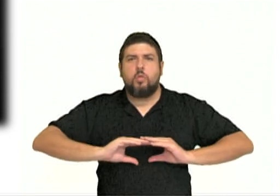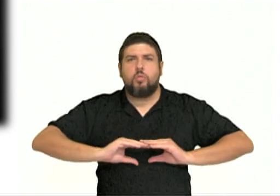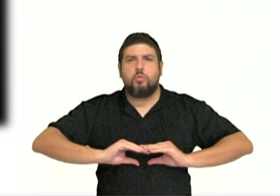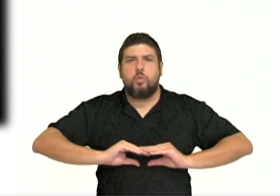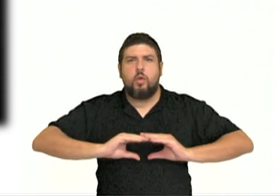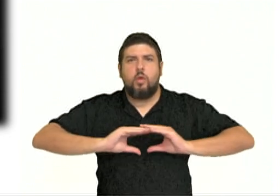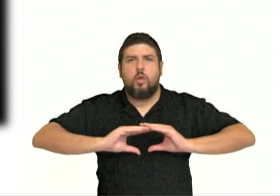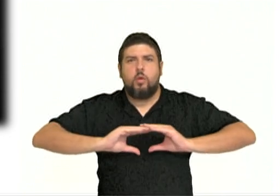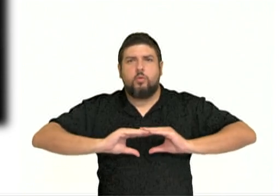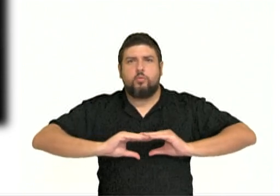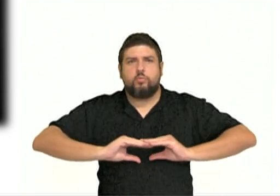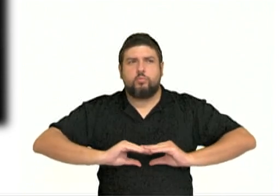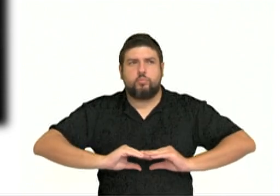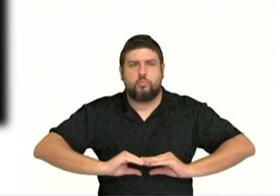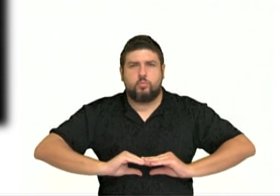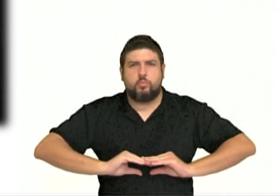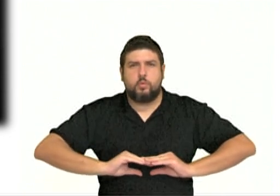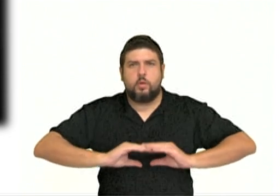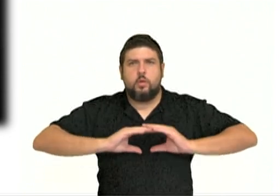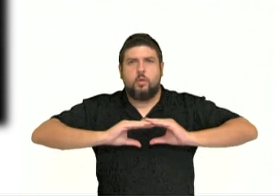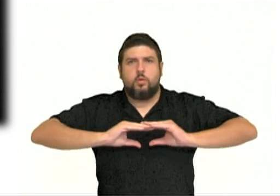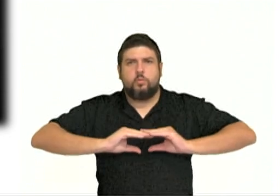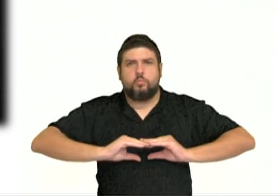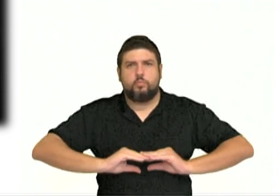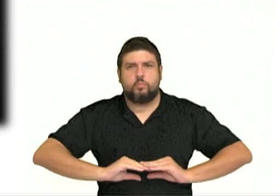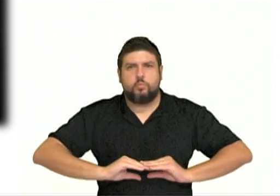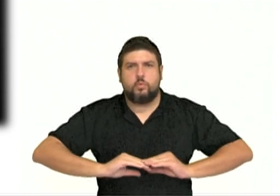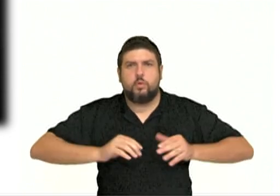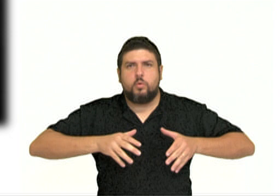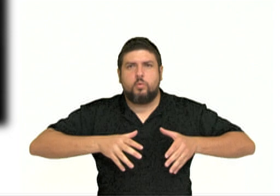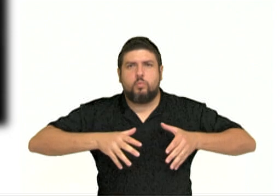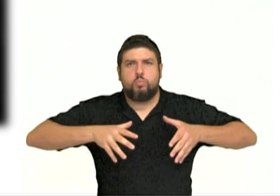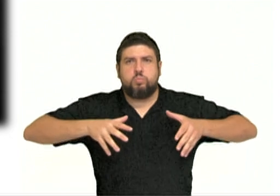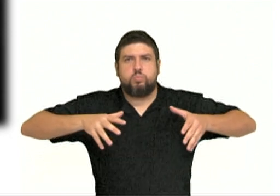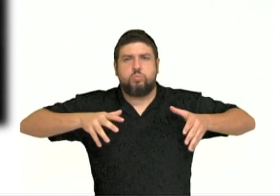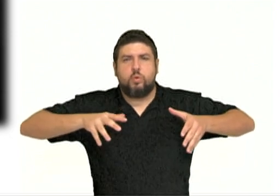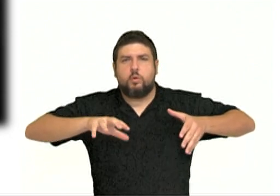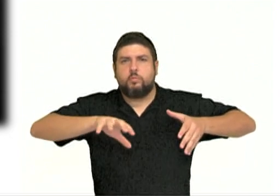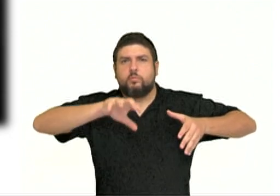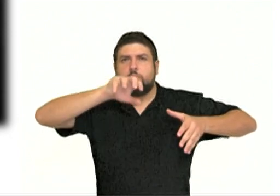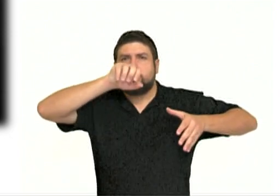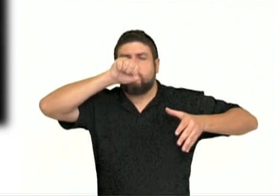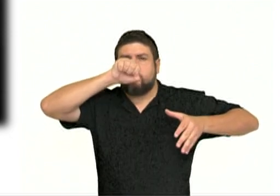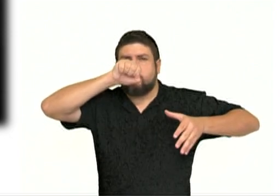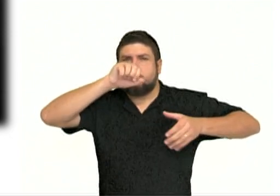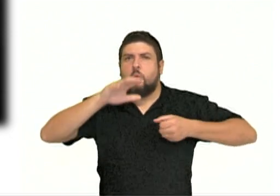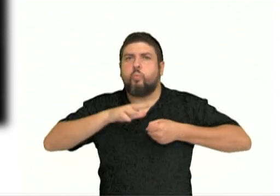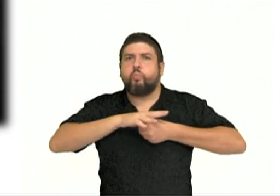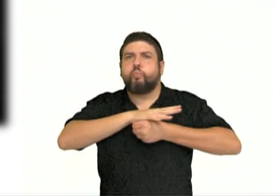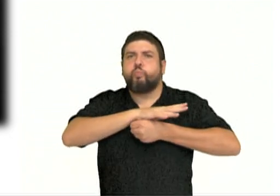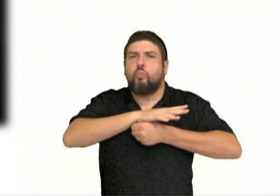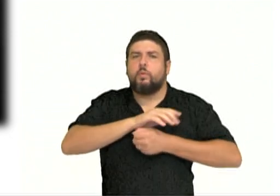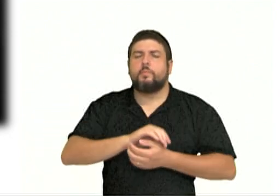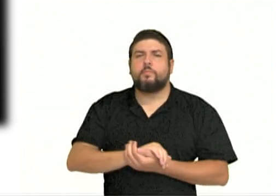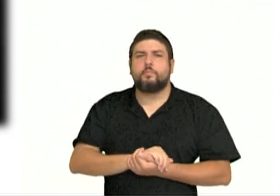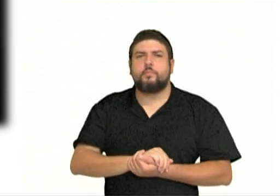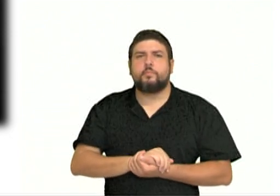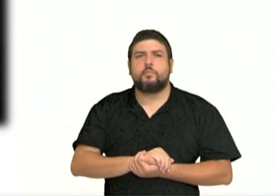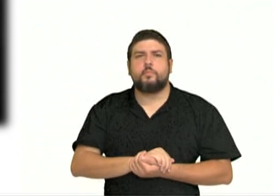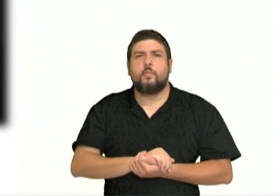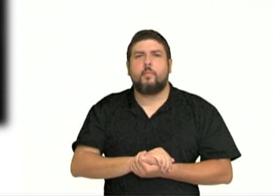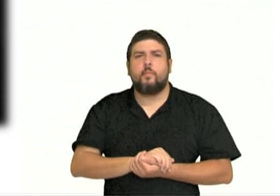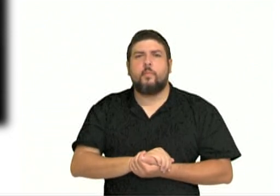se contrai e ele desce. Quando ele desce, ó, é que os pulmões se enchem de ar, tá? Então, os